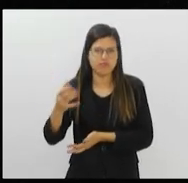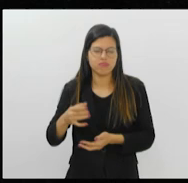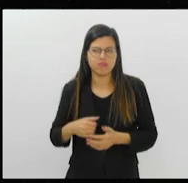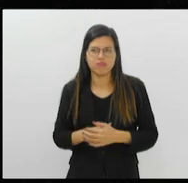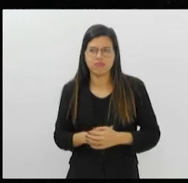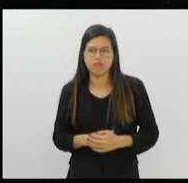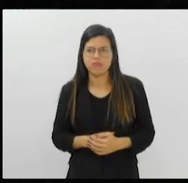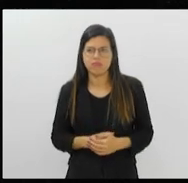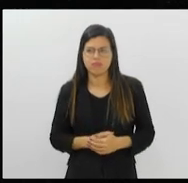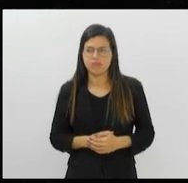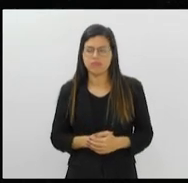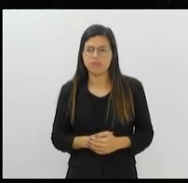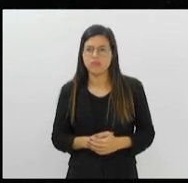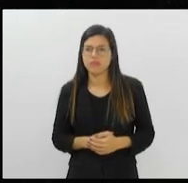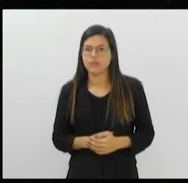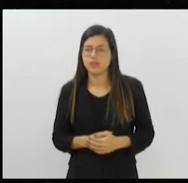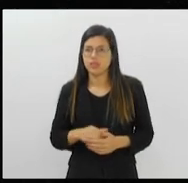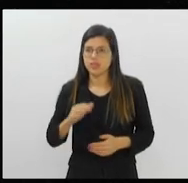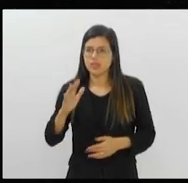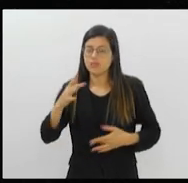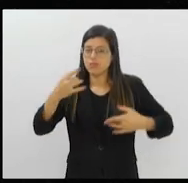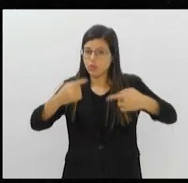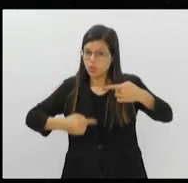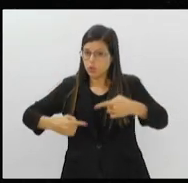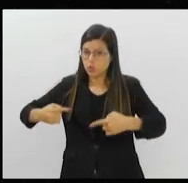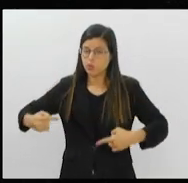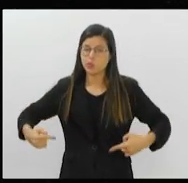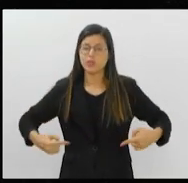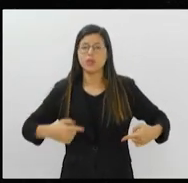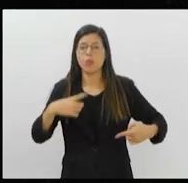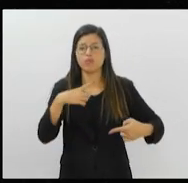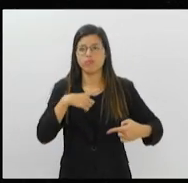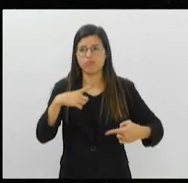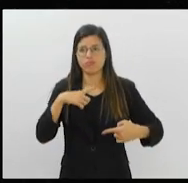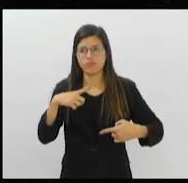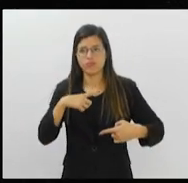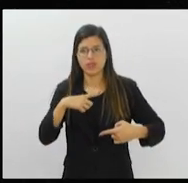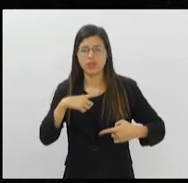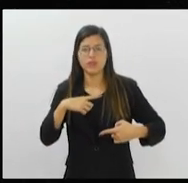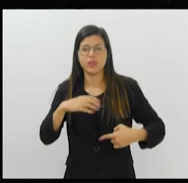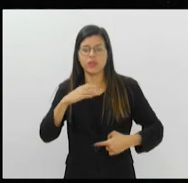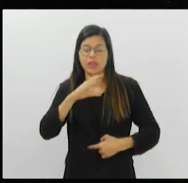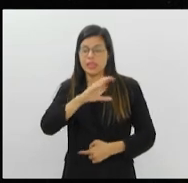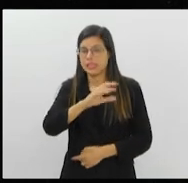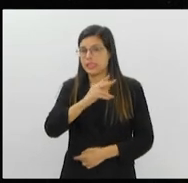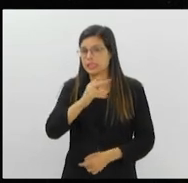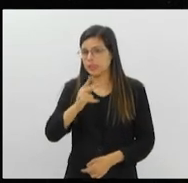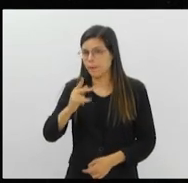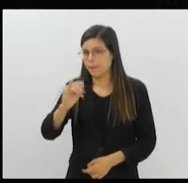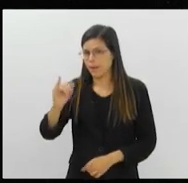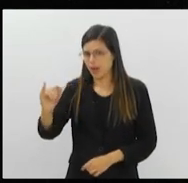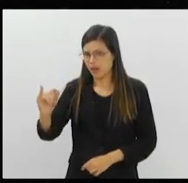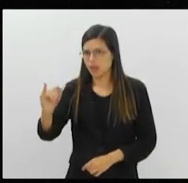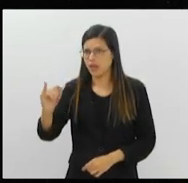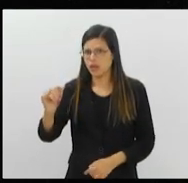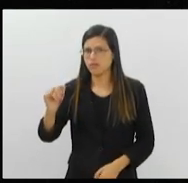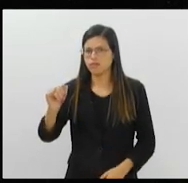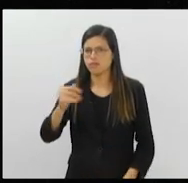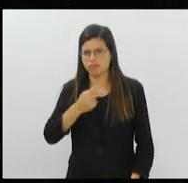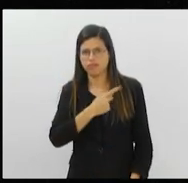Foi objeto até de imensas discussões numa CPI que presidi